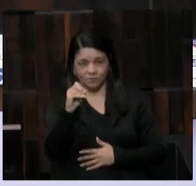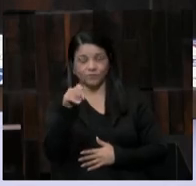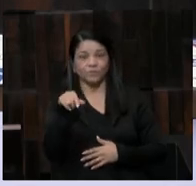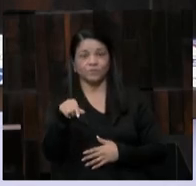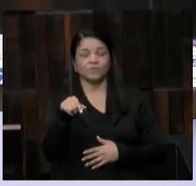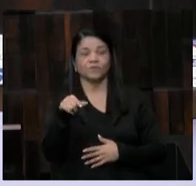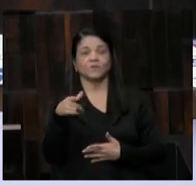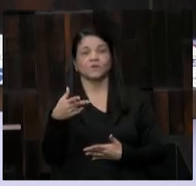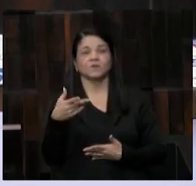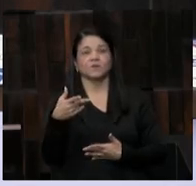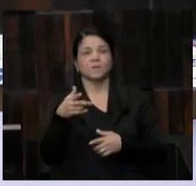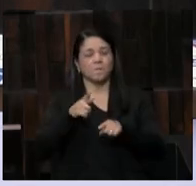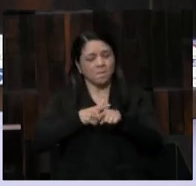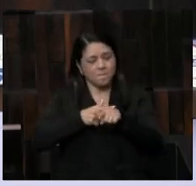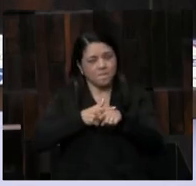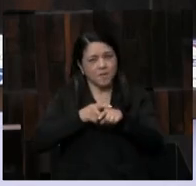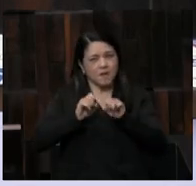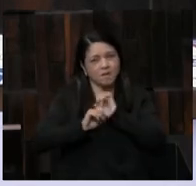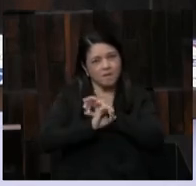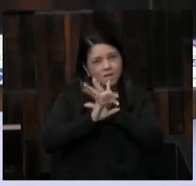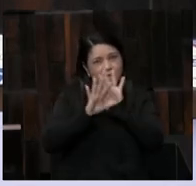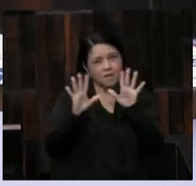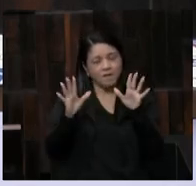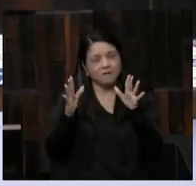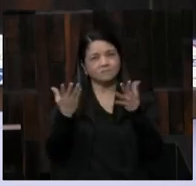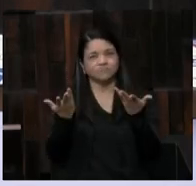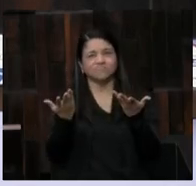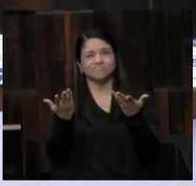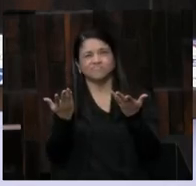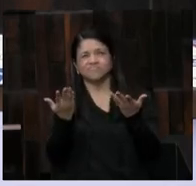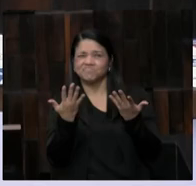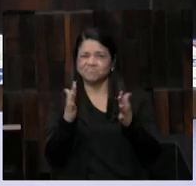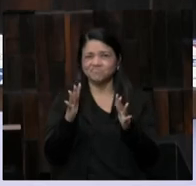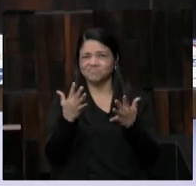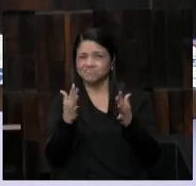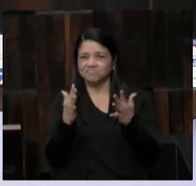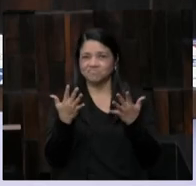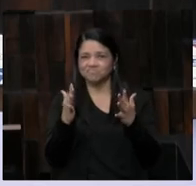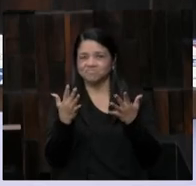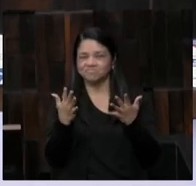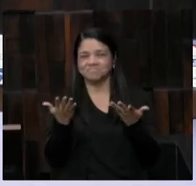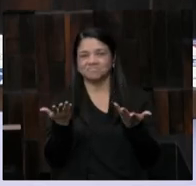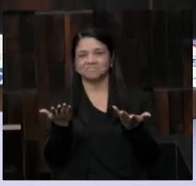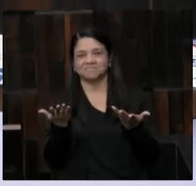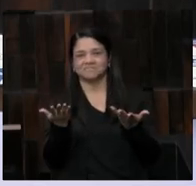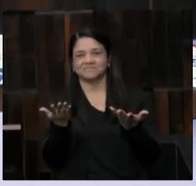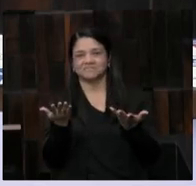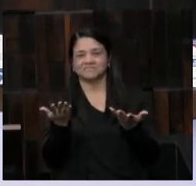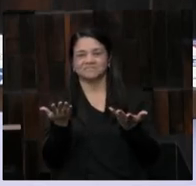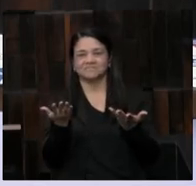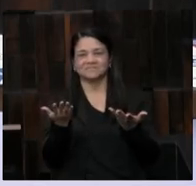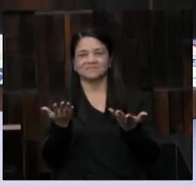pele clara, clara não, mais ou menos, né?